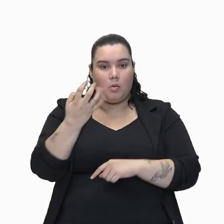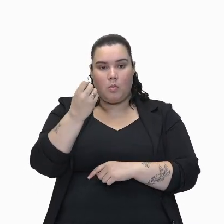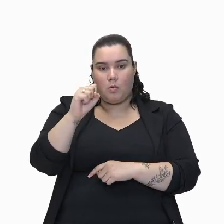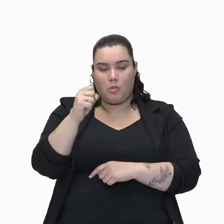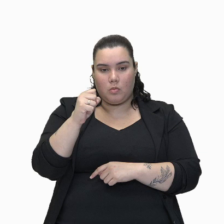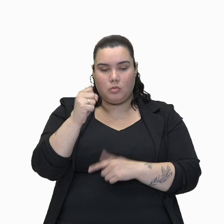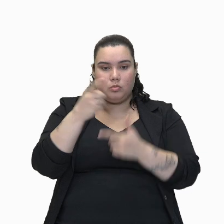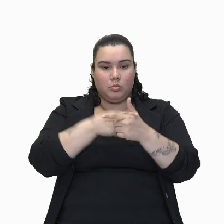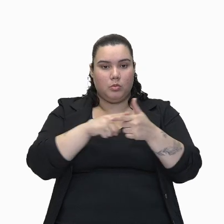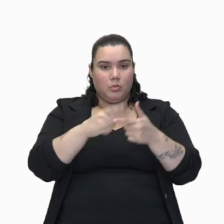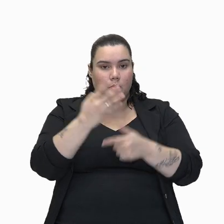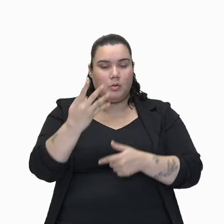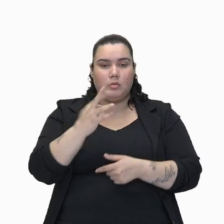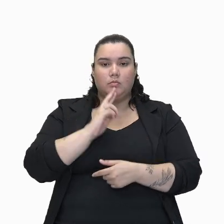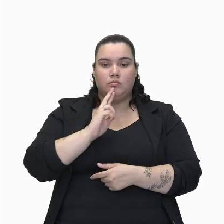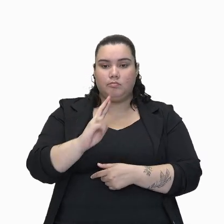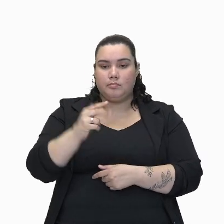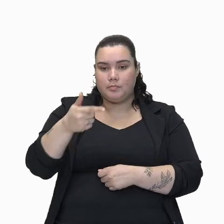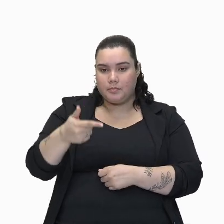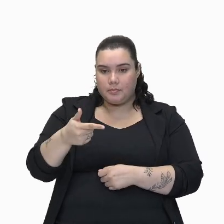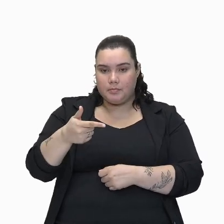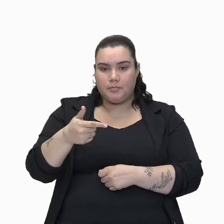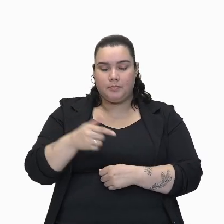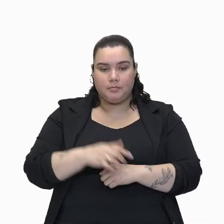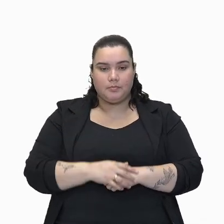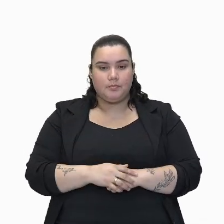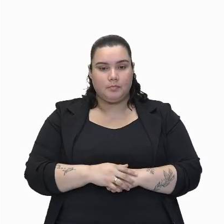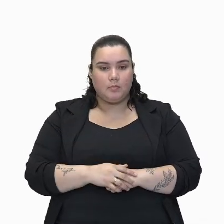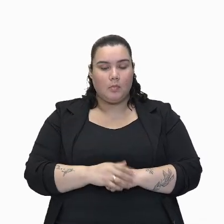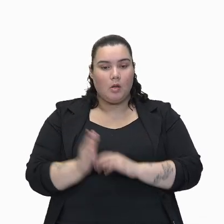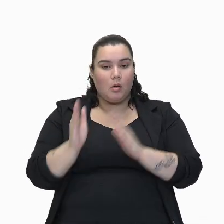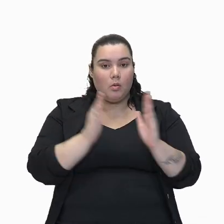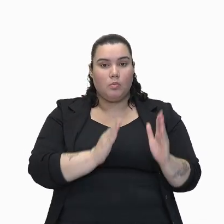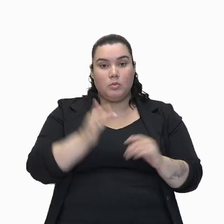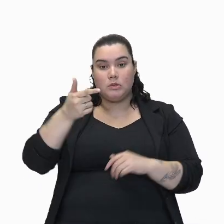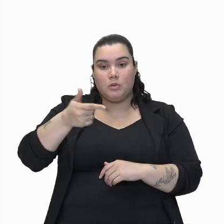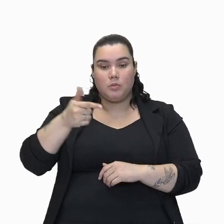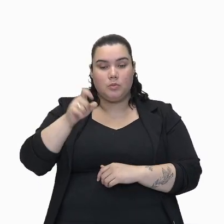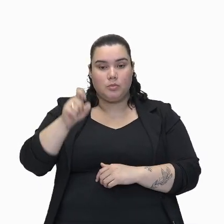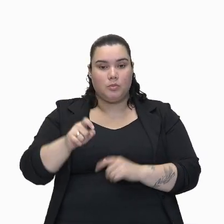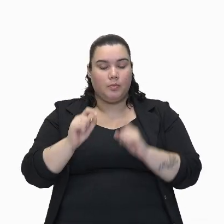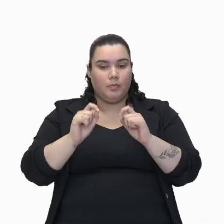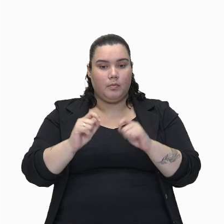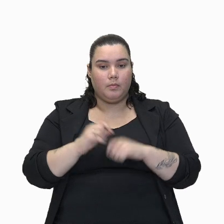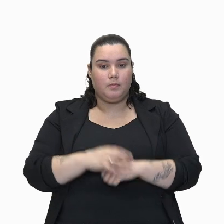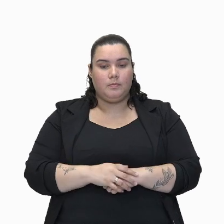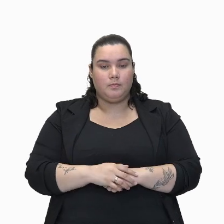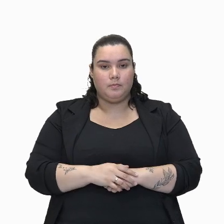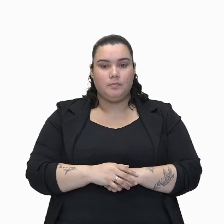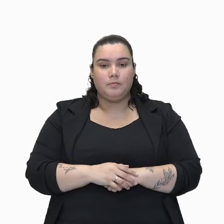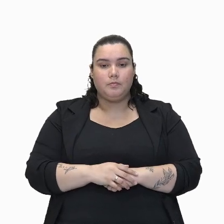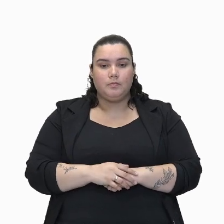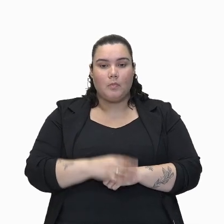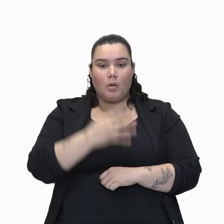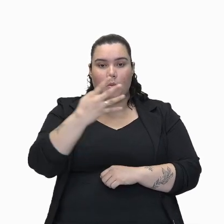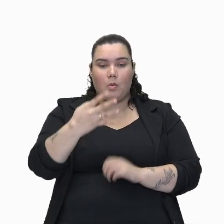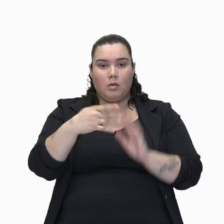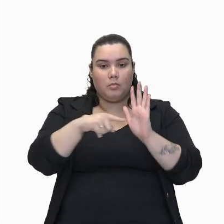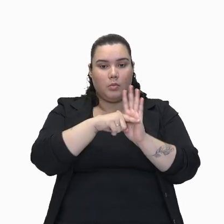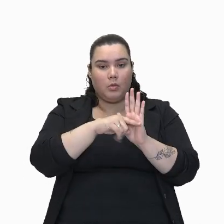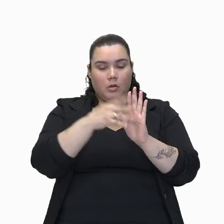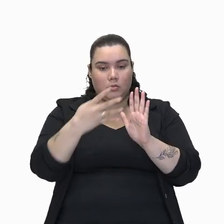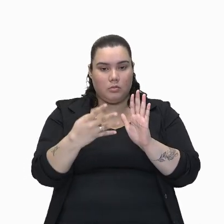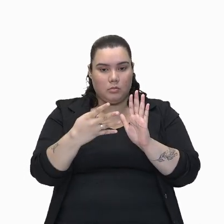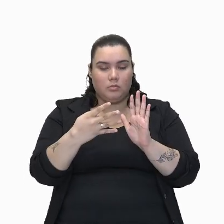8. 8 dividido por 4, 2. O nosso segundo valor vai ser 4